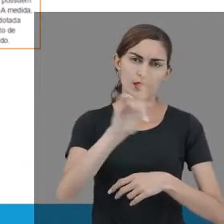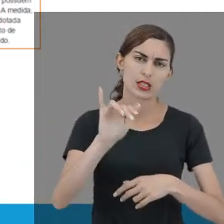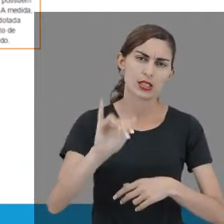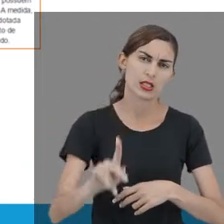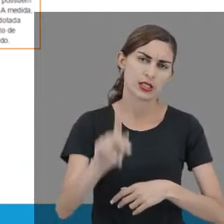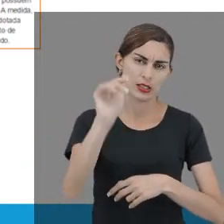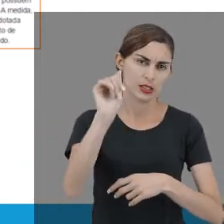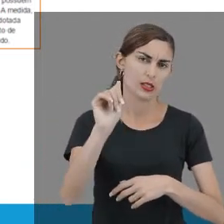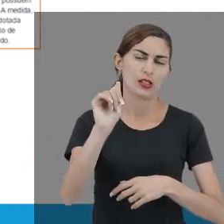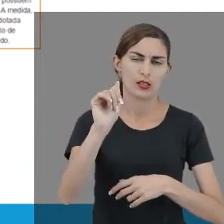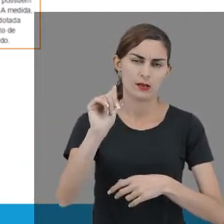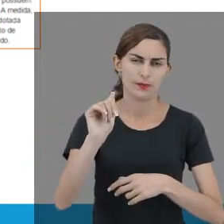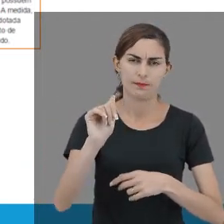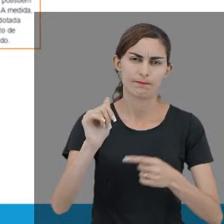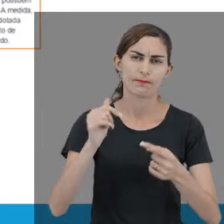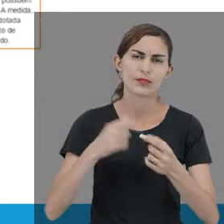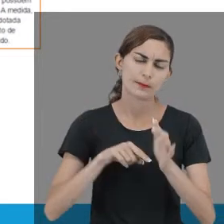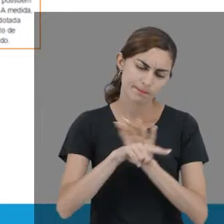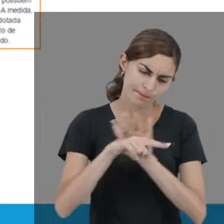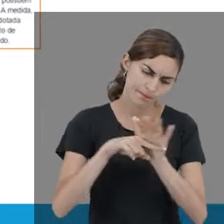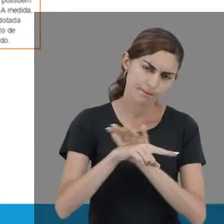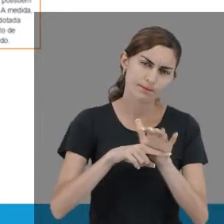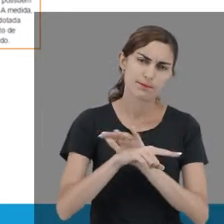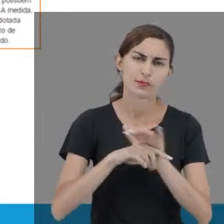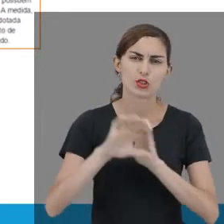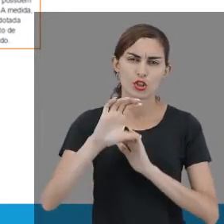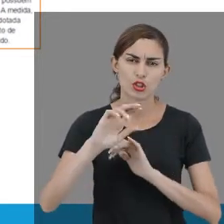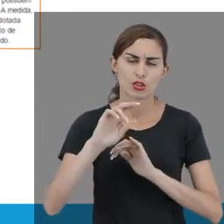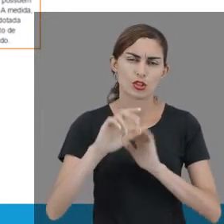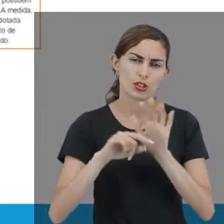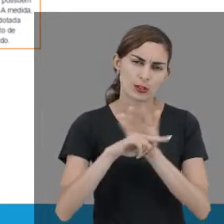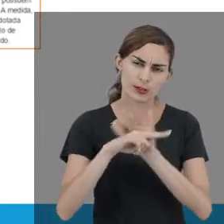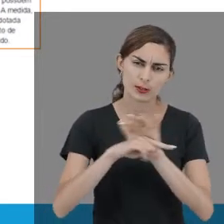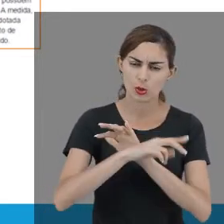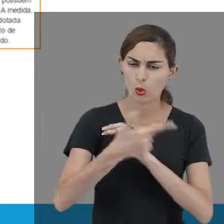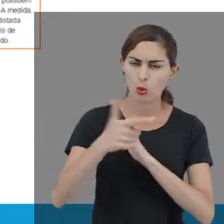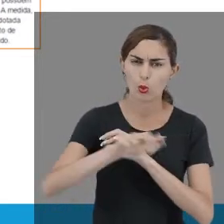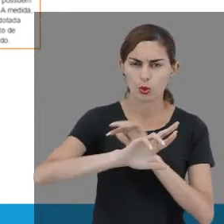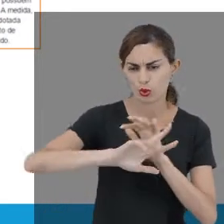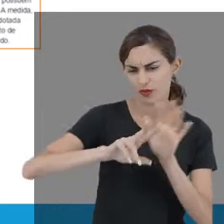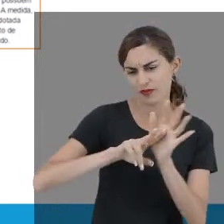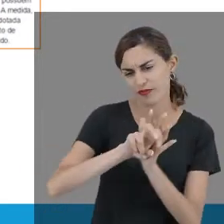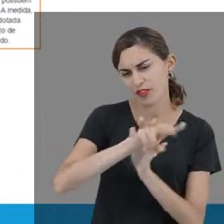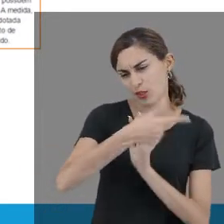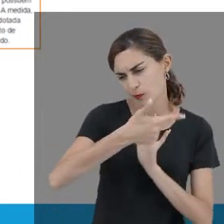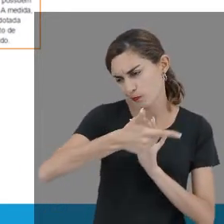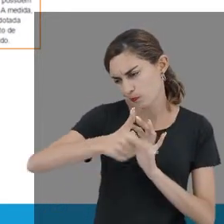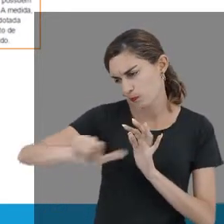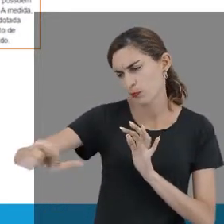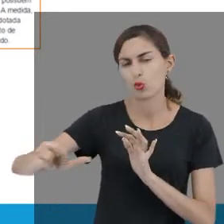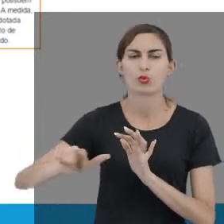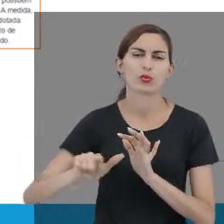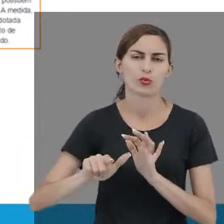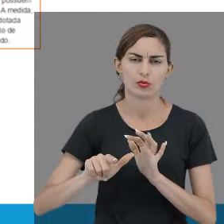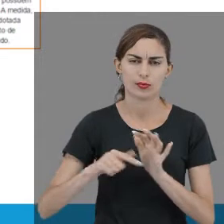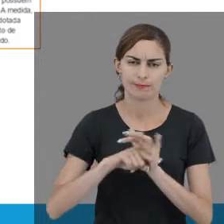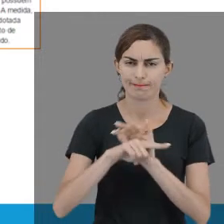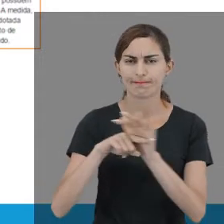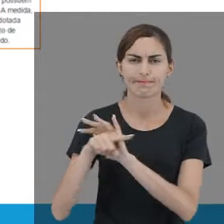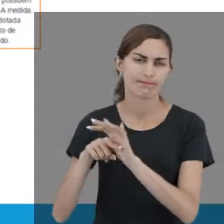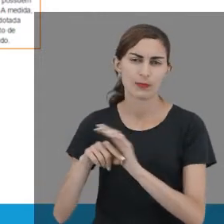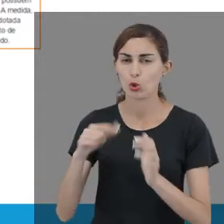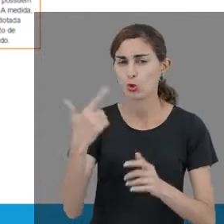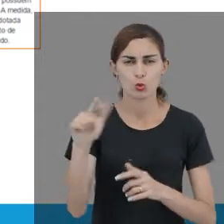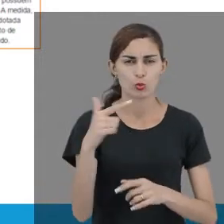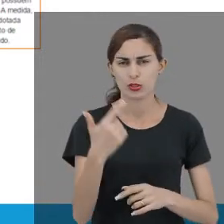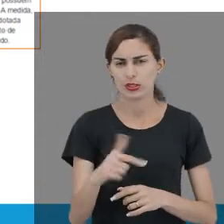microcefalia, se investigou chikungunya, sarampo, rubéola e outros vírus, e não se tinha ainda a